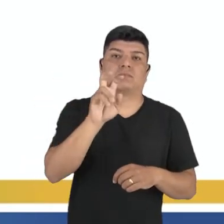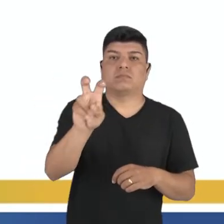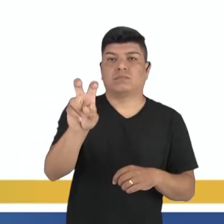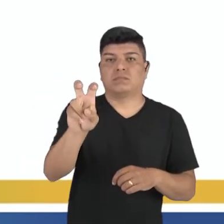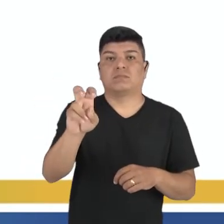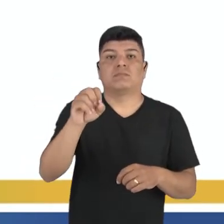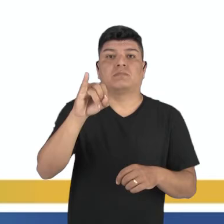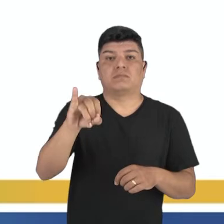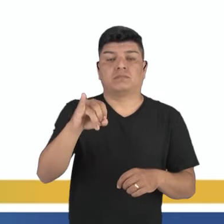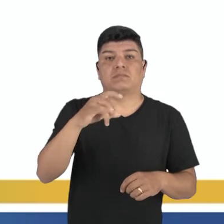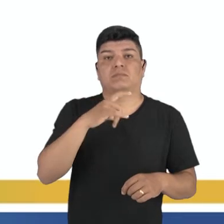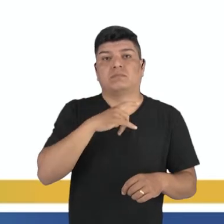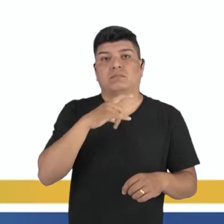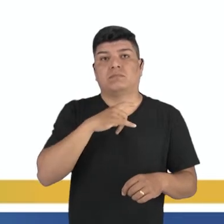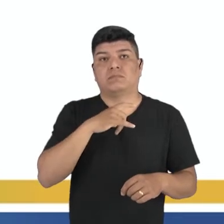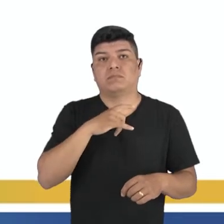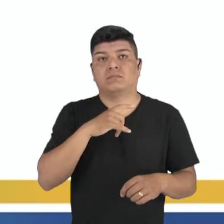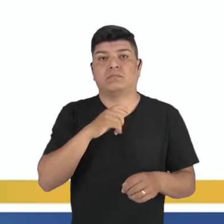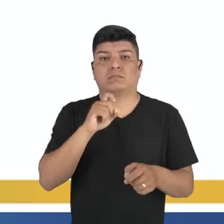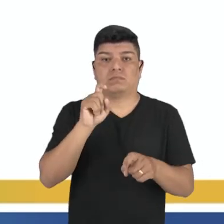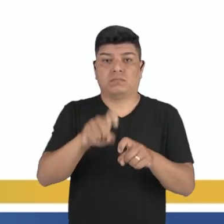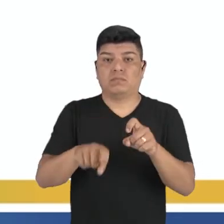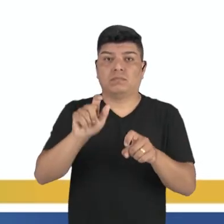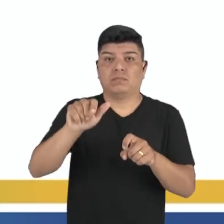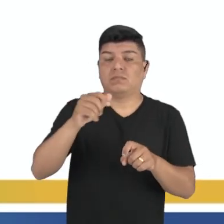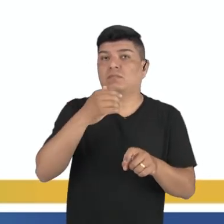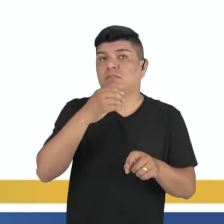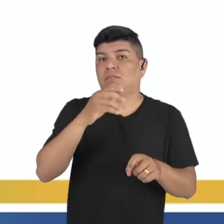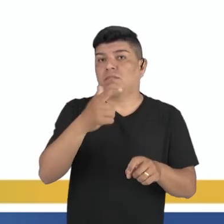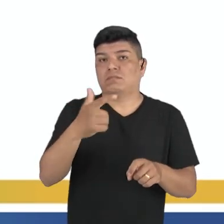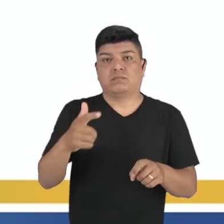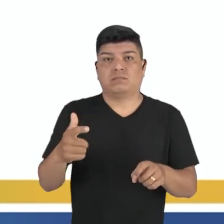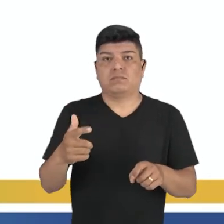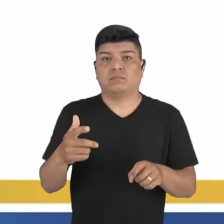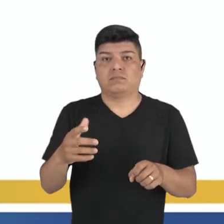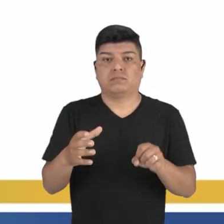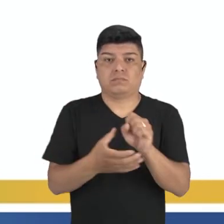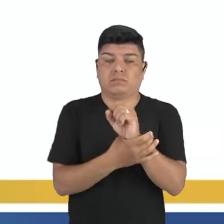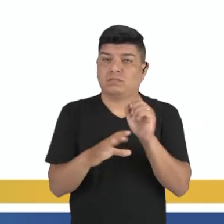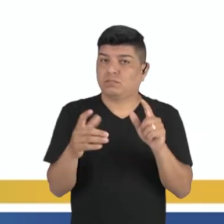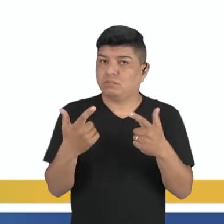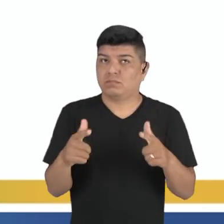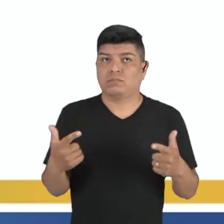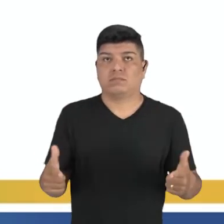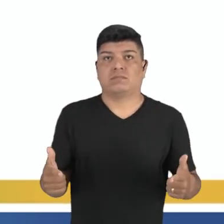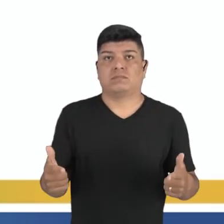relações sexuais sem uso de preservativos, né, ela poderá